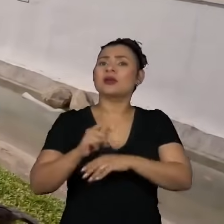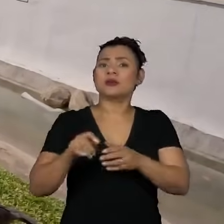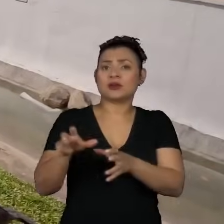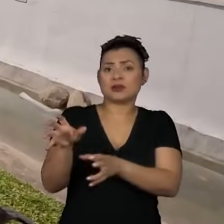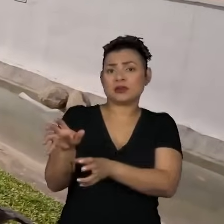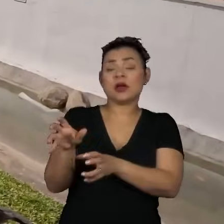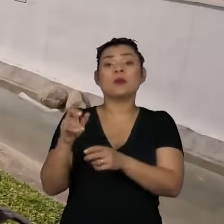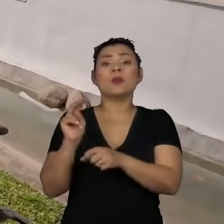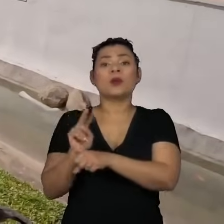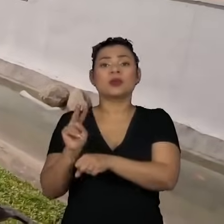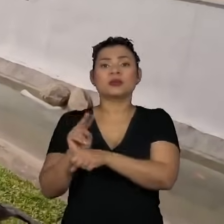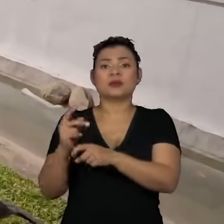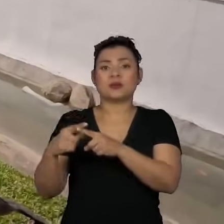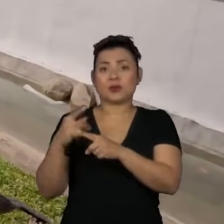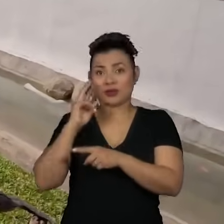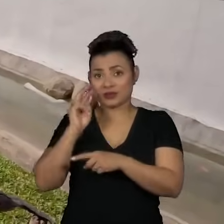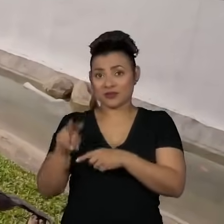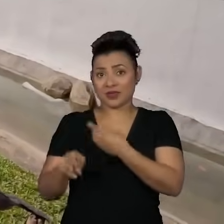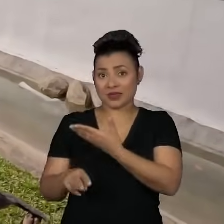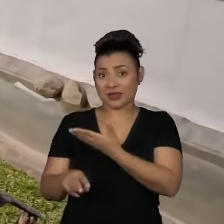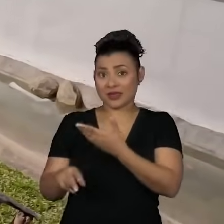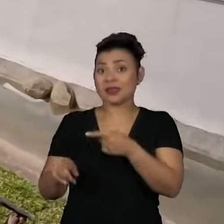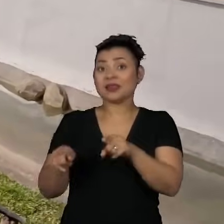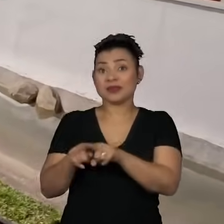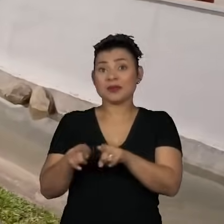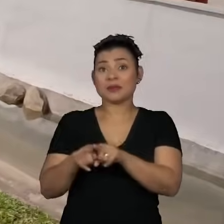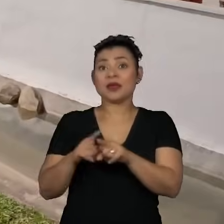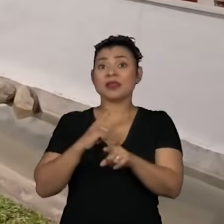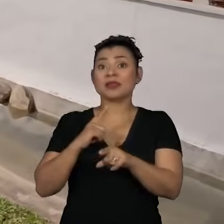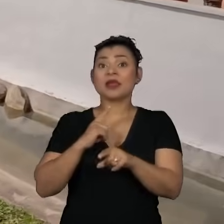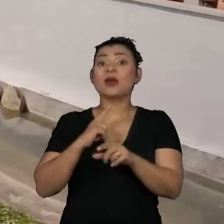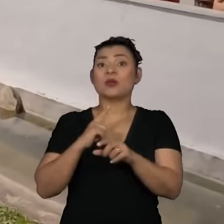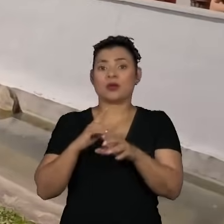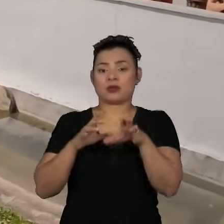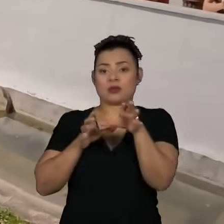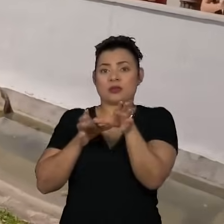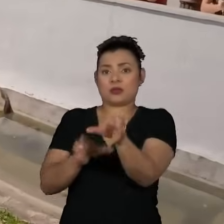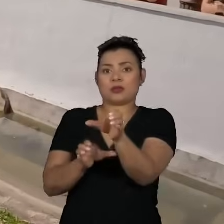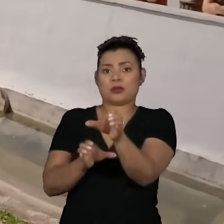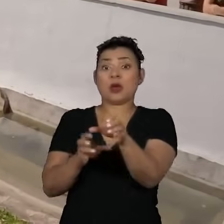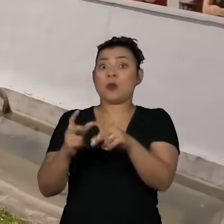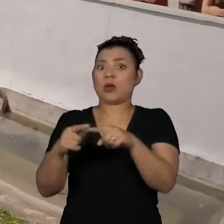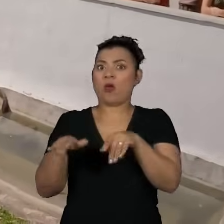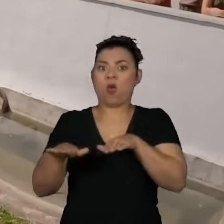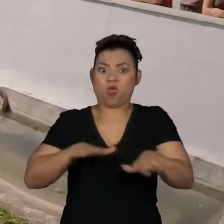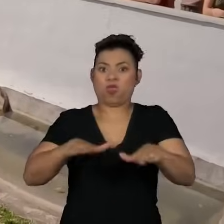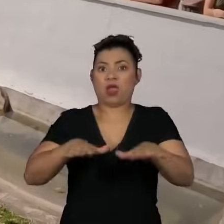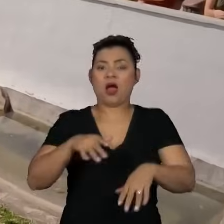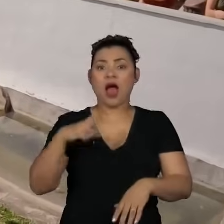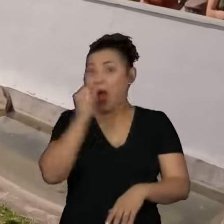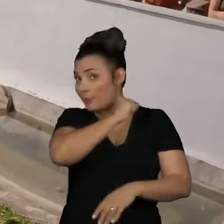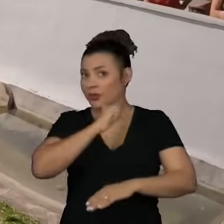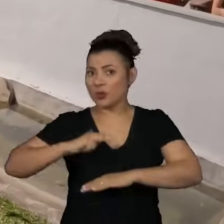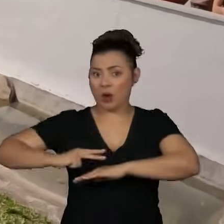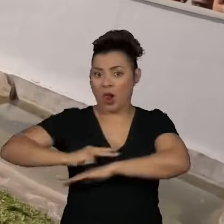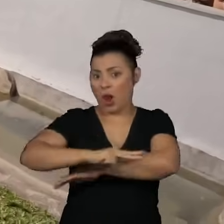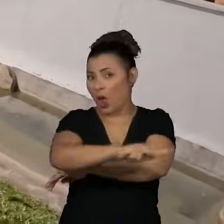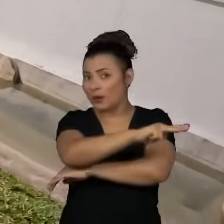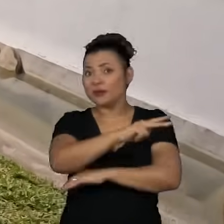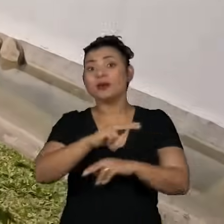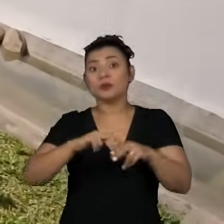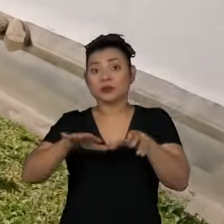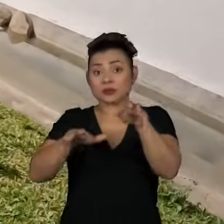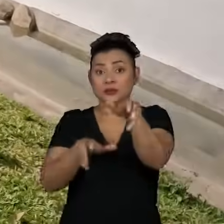dele mesmo, porque você vê, eu travo as pernas dele aqui e aqui, porque o teiu, ele é meio arisco, né? A gente segura ele desse jeito,